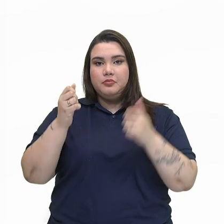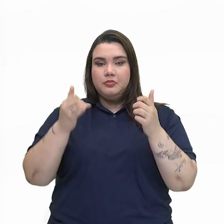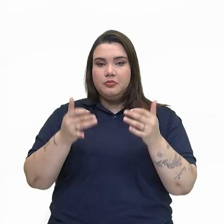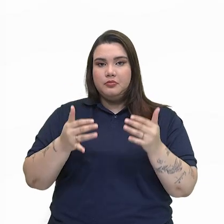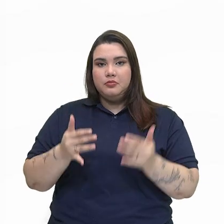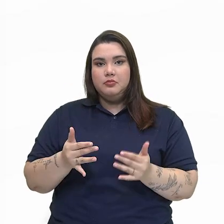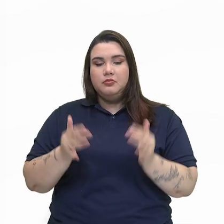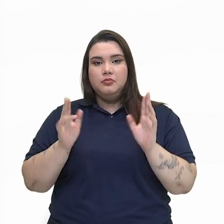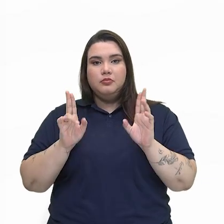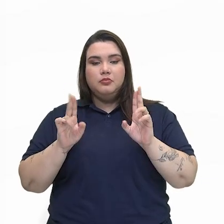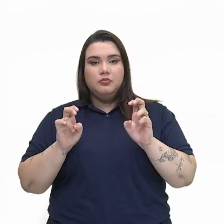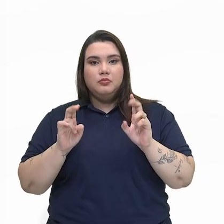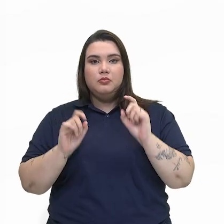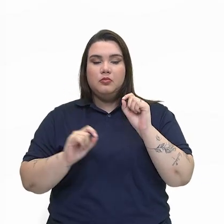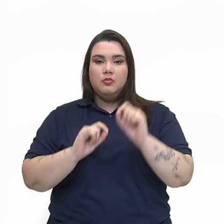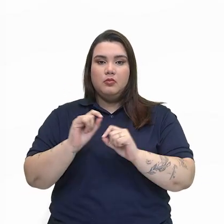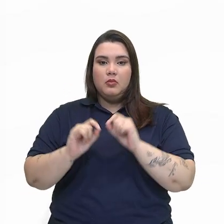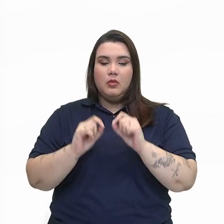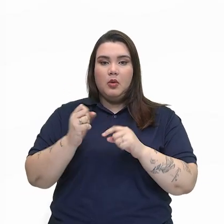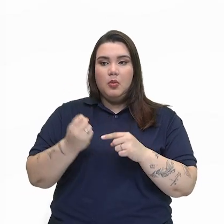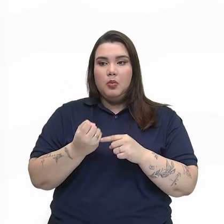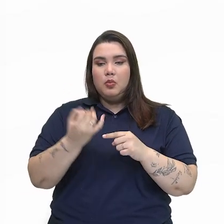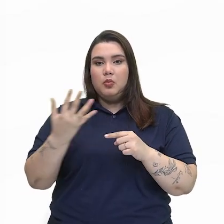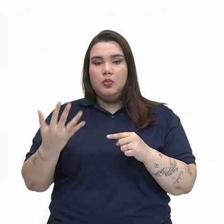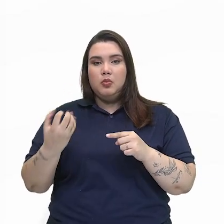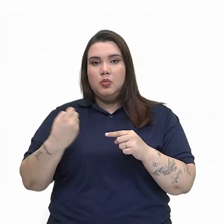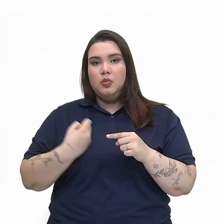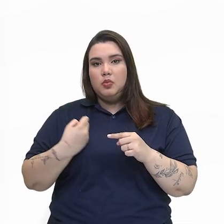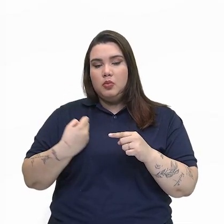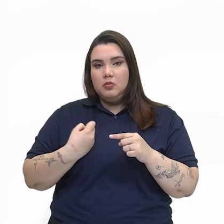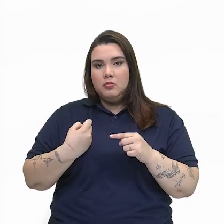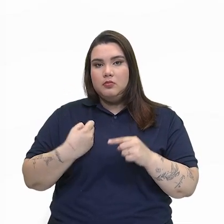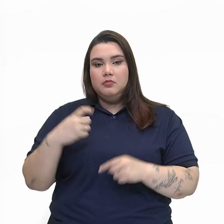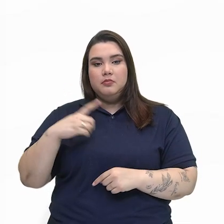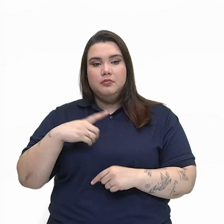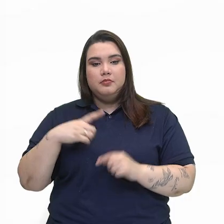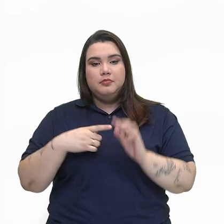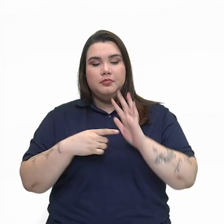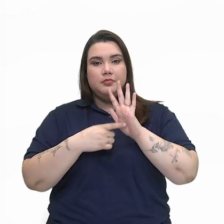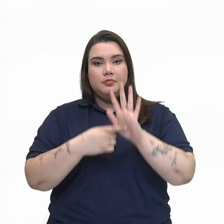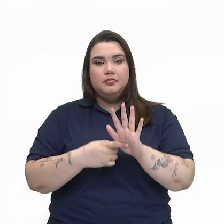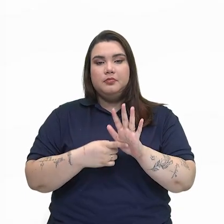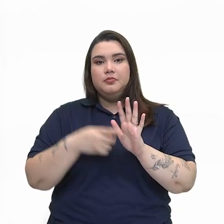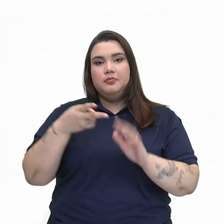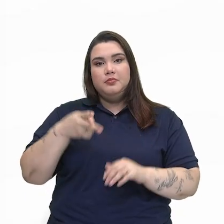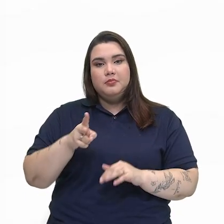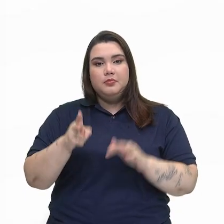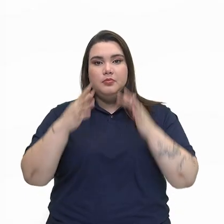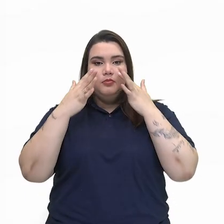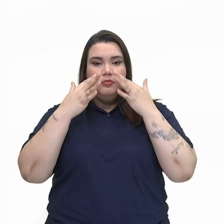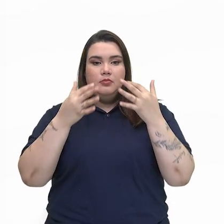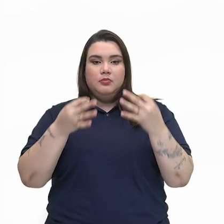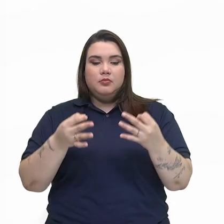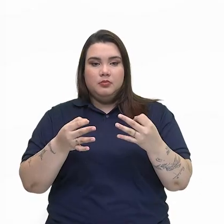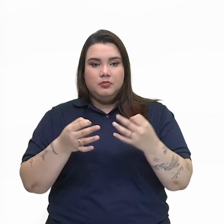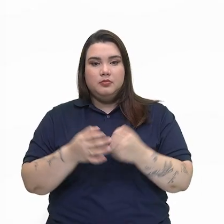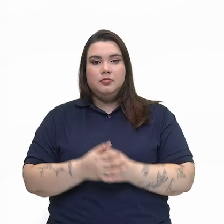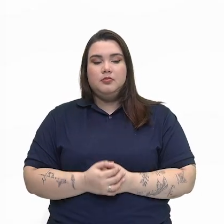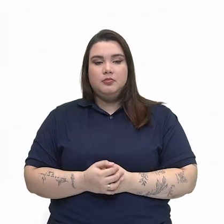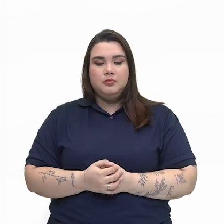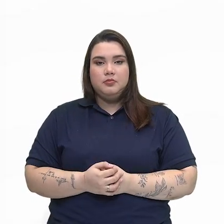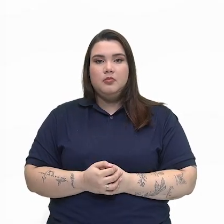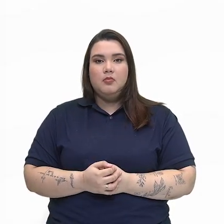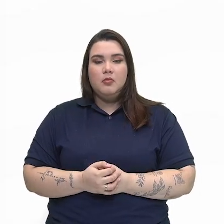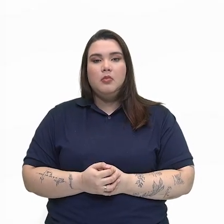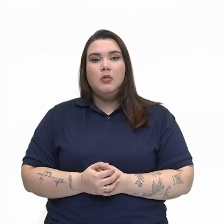falando sobre algarismos que eu quero, como nós temos que sempre analisar aqui. Para